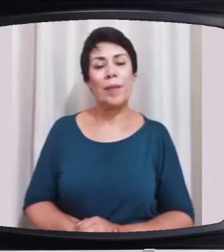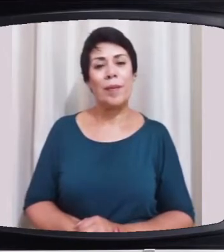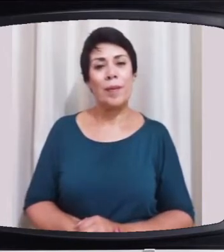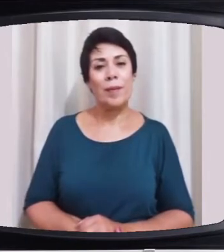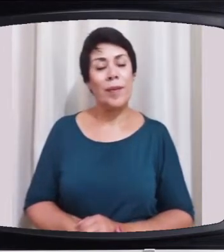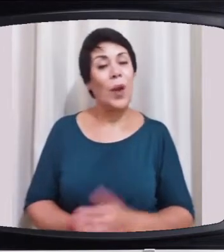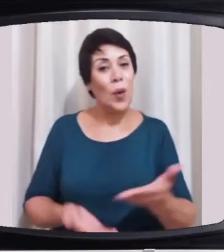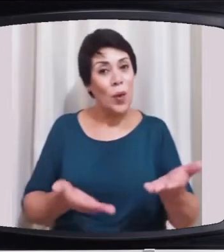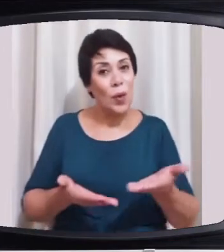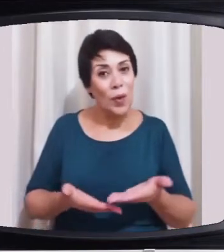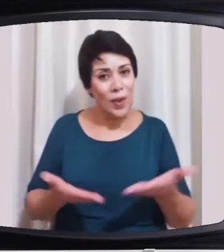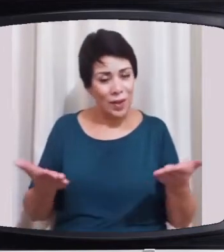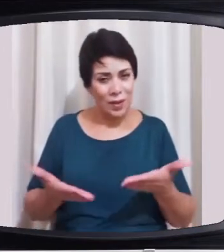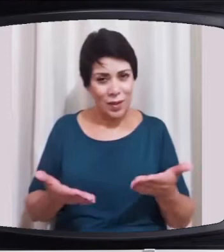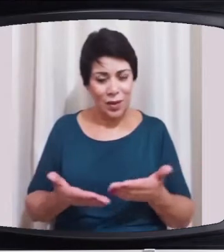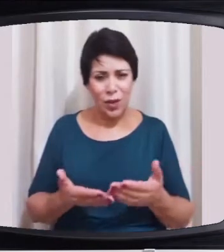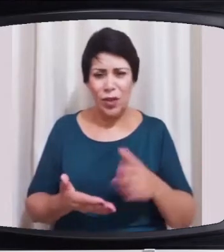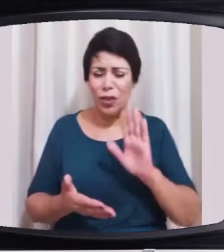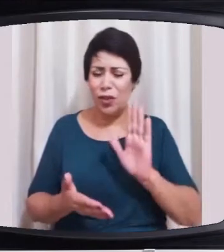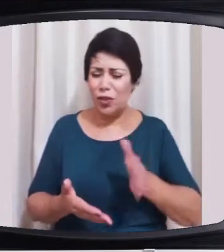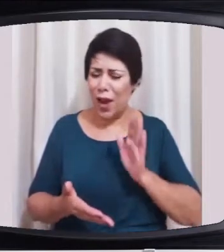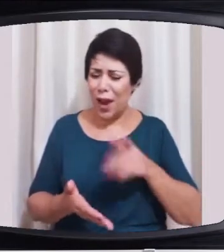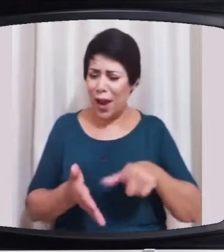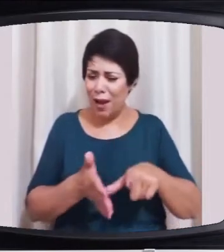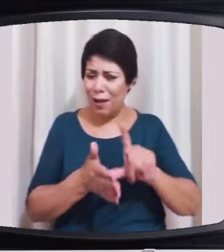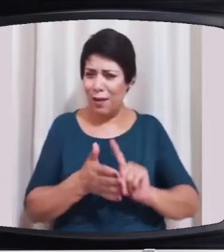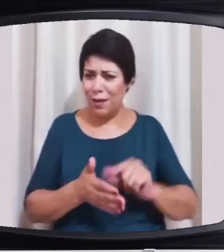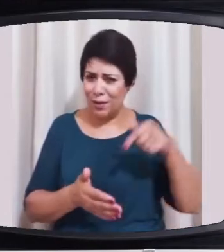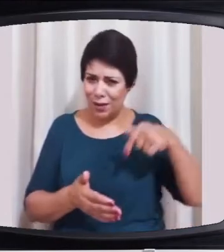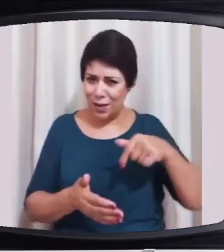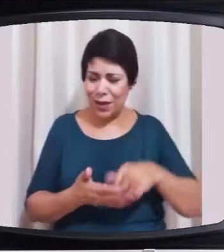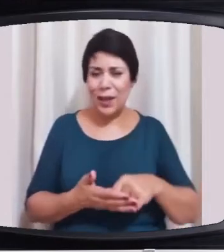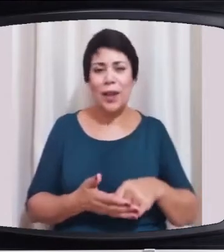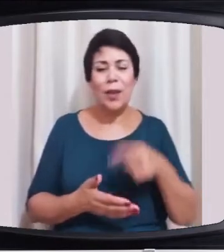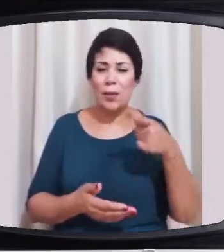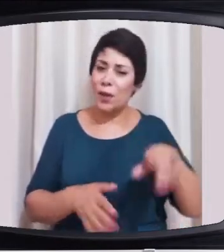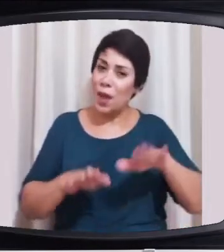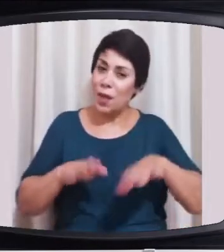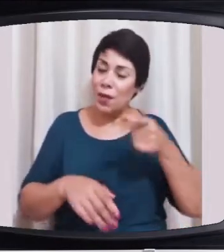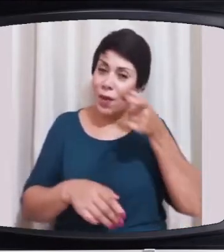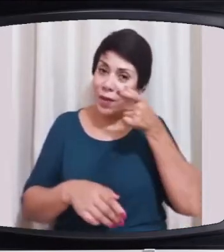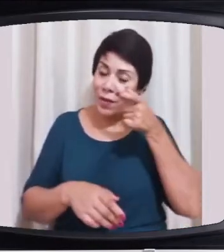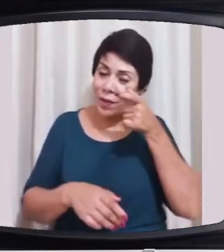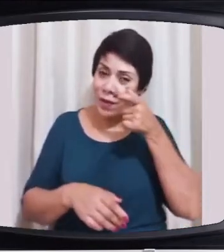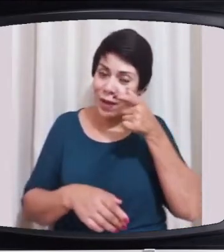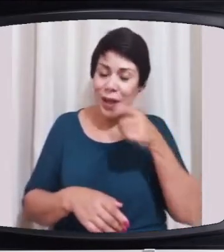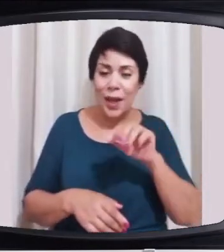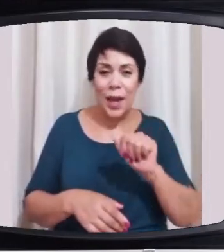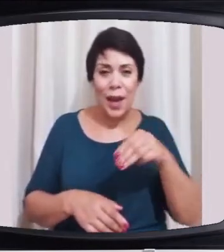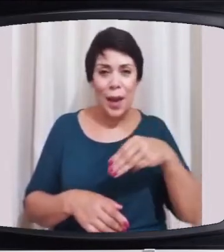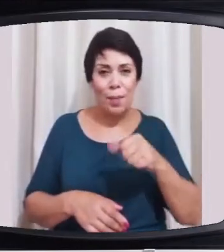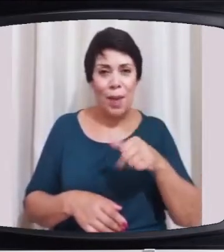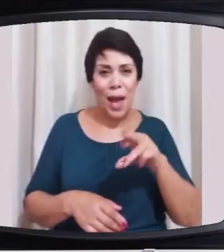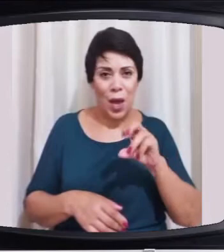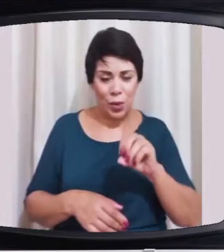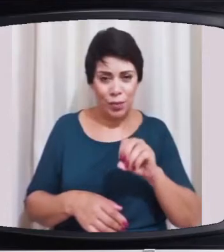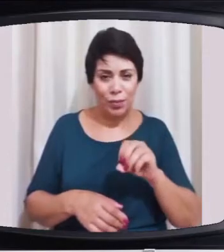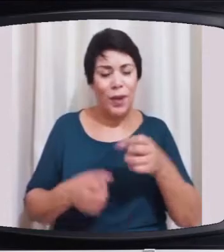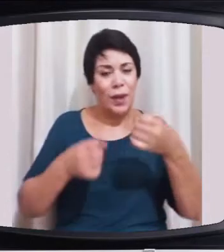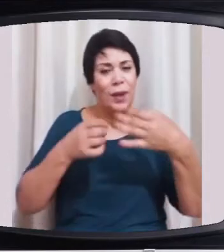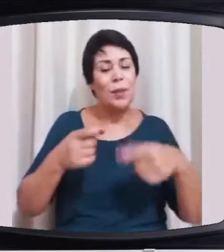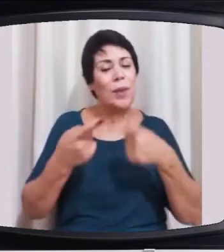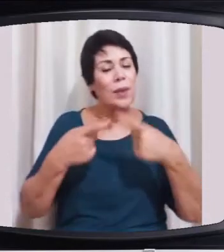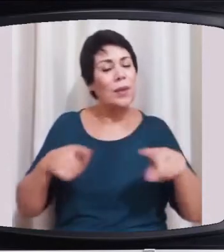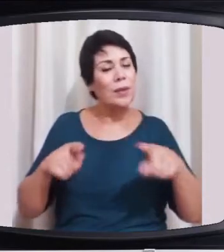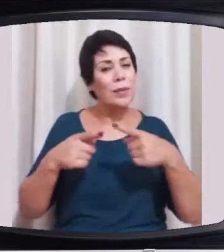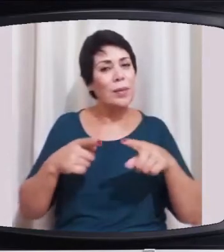Nosso convidado de hoje passou por aqui rapidamente no episódio que você deve ter assistido do Amaro Lima, que explica a